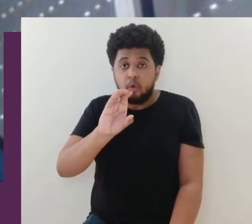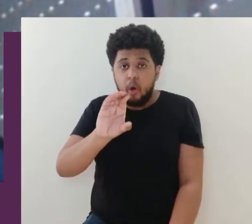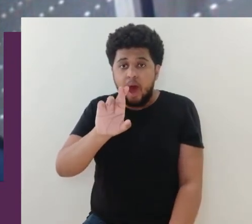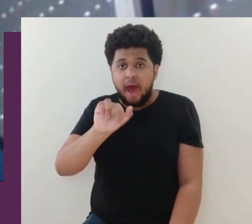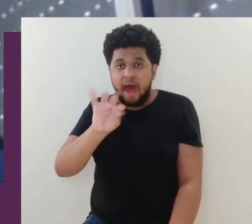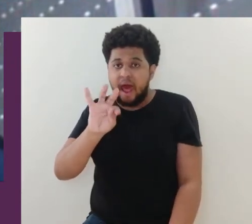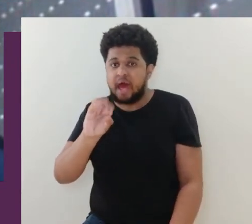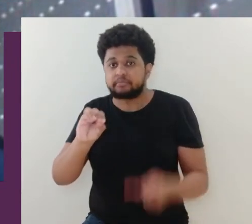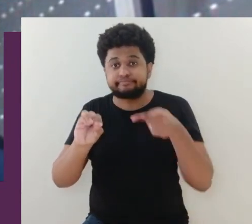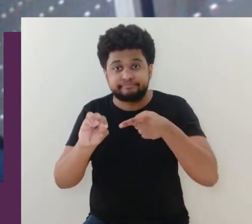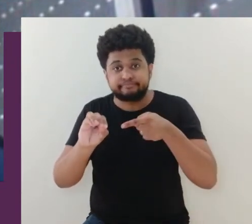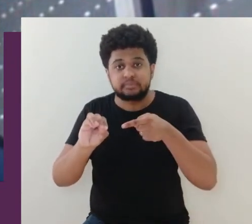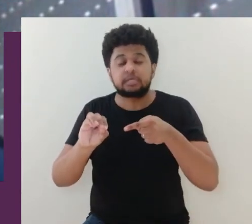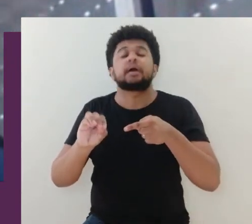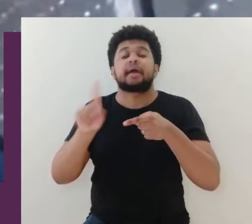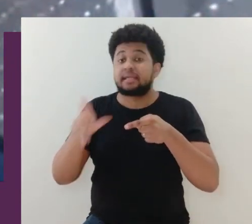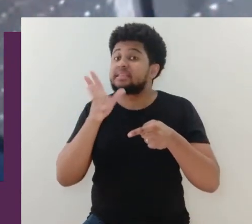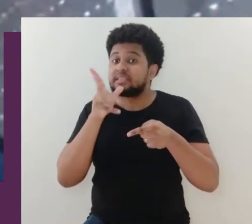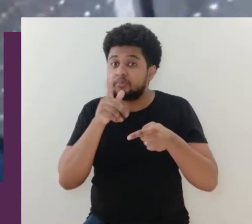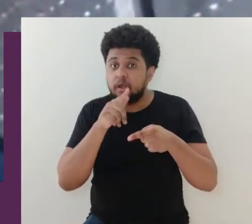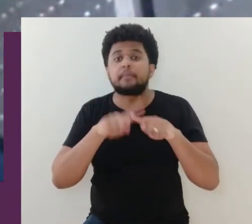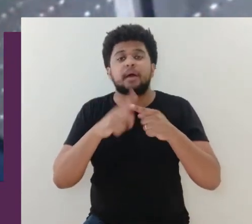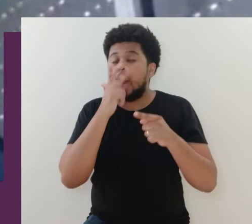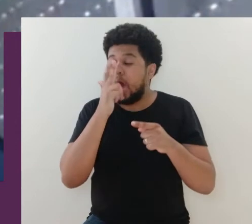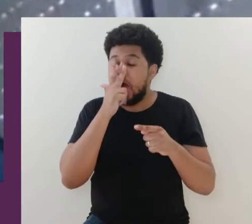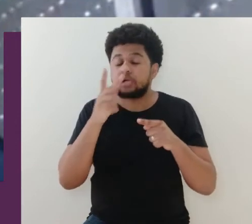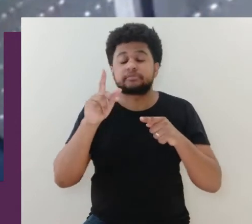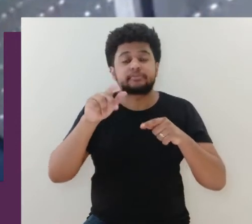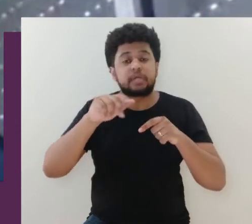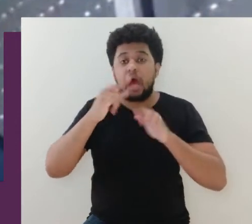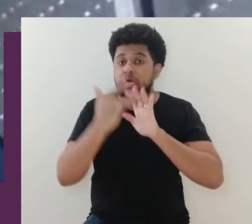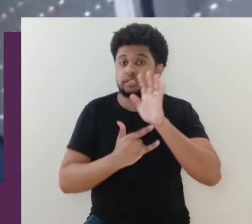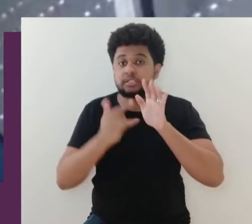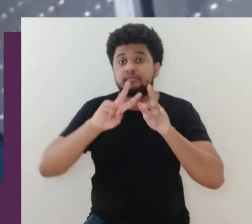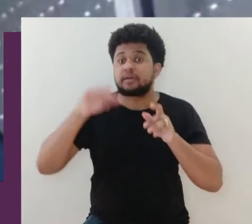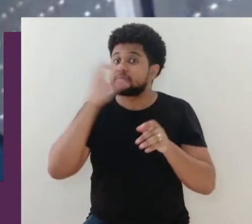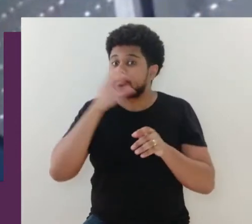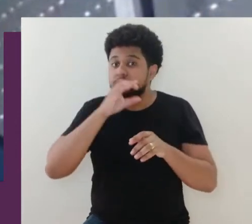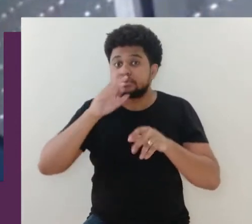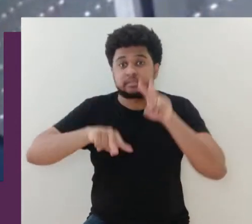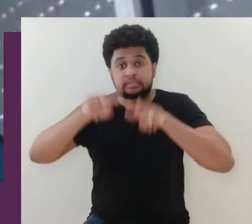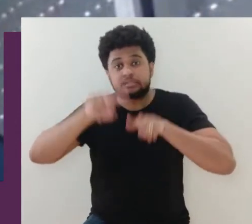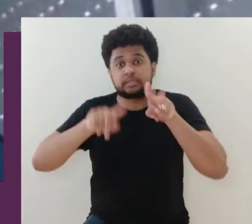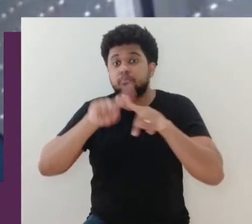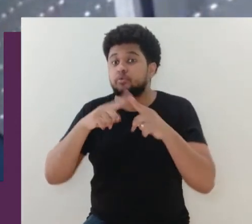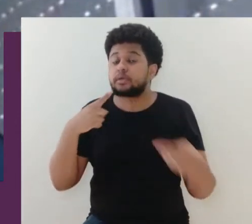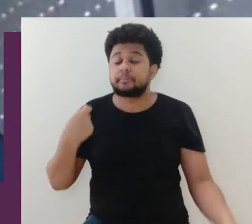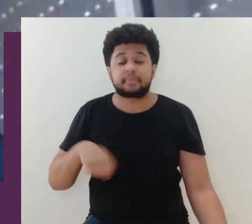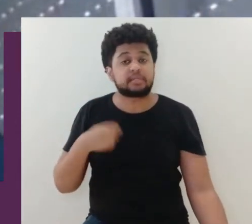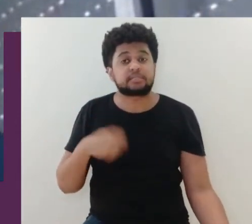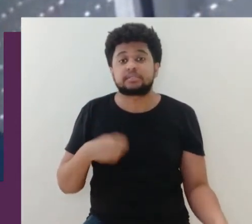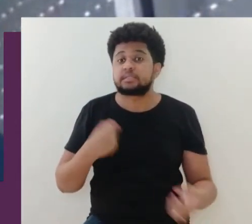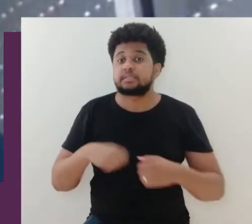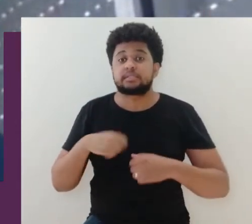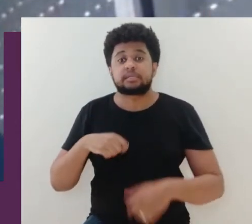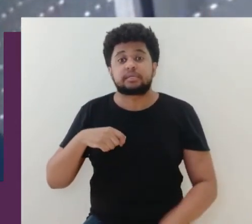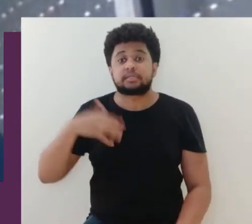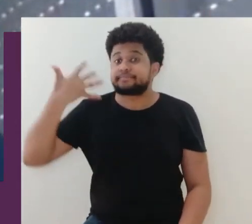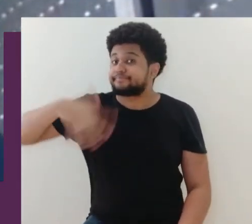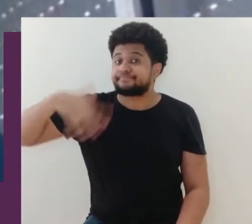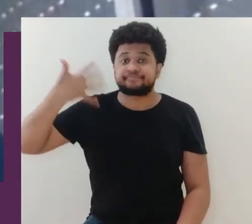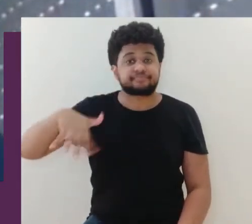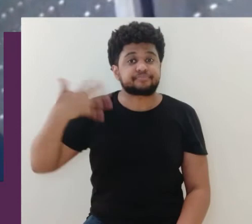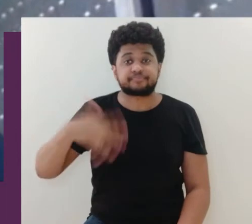isso, eu não tenho dúvidas que também as agências vão analisar isso de forma mais rápida, porque a situação